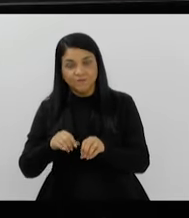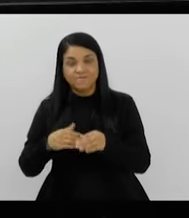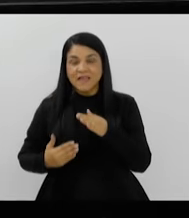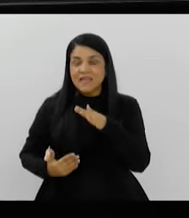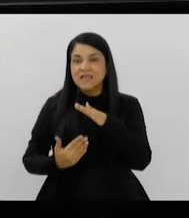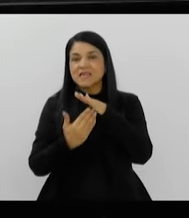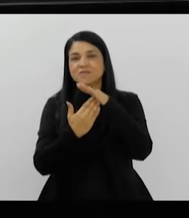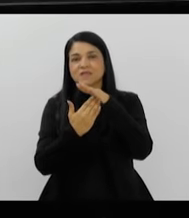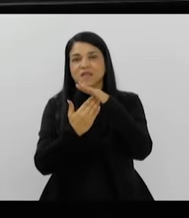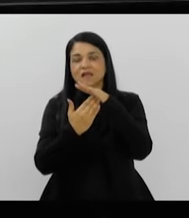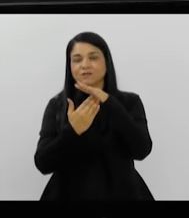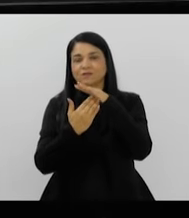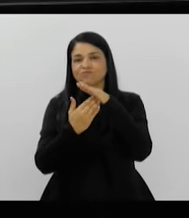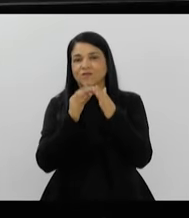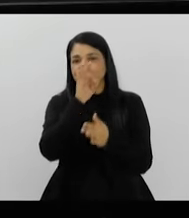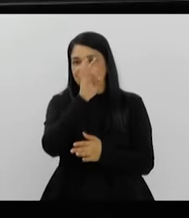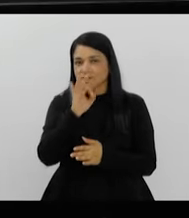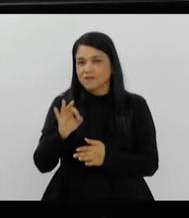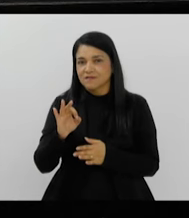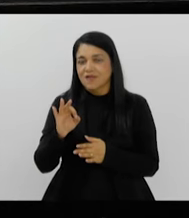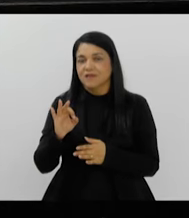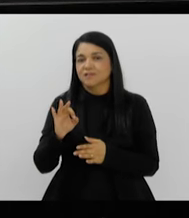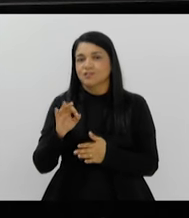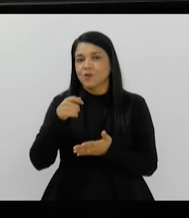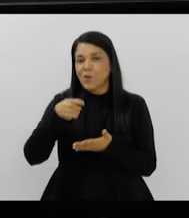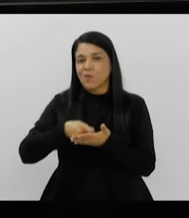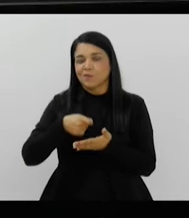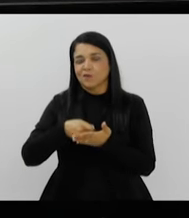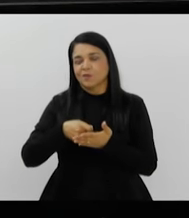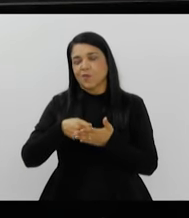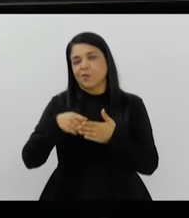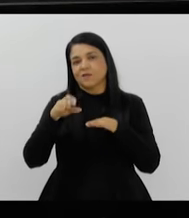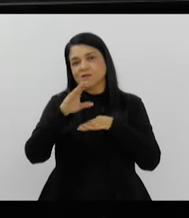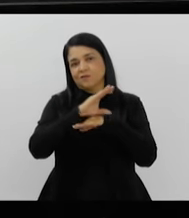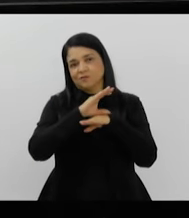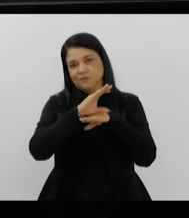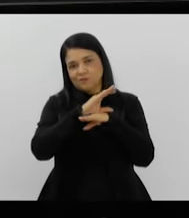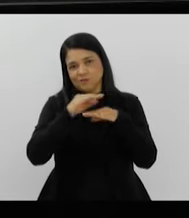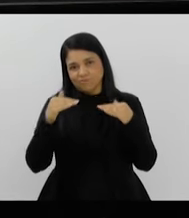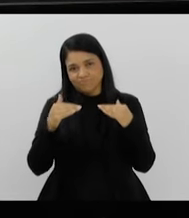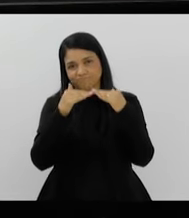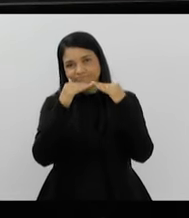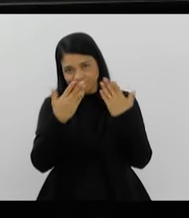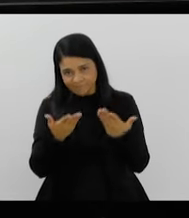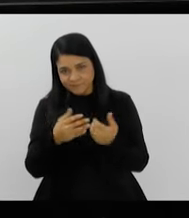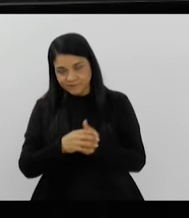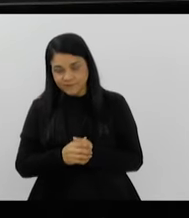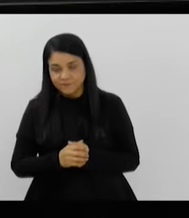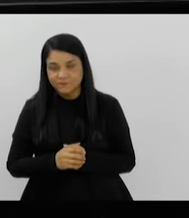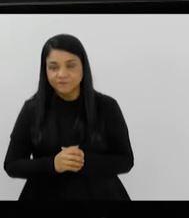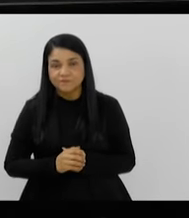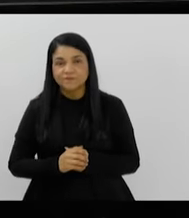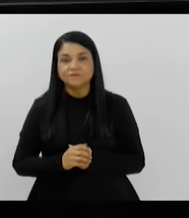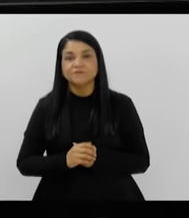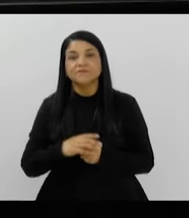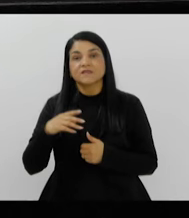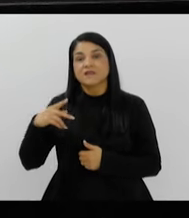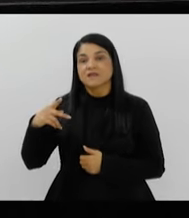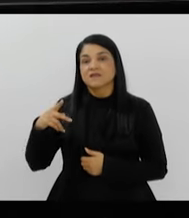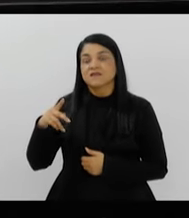aos índices obrigatórios previstos na Constituição. Além disso, né, a